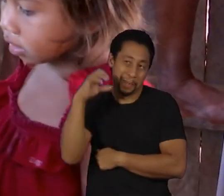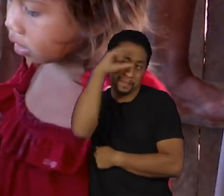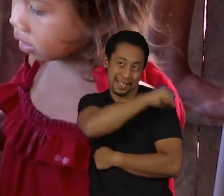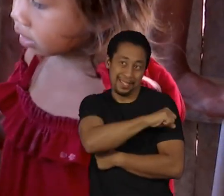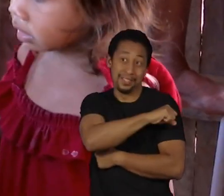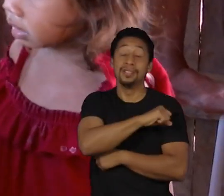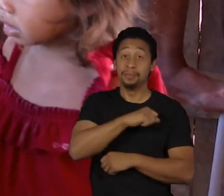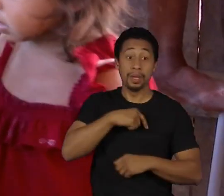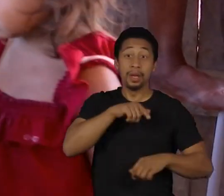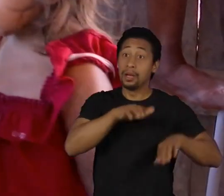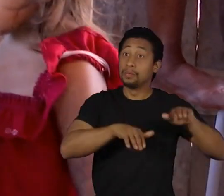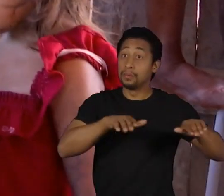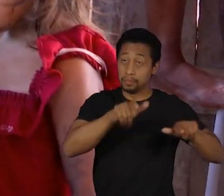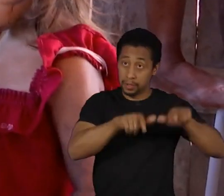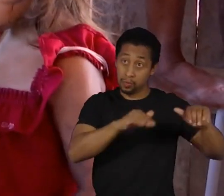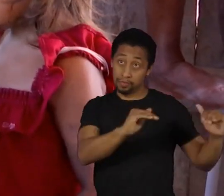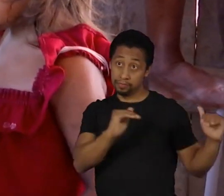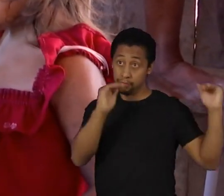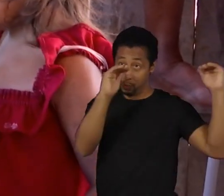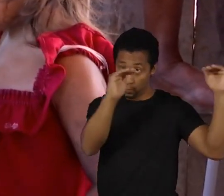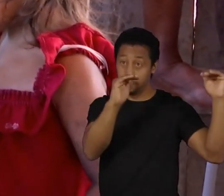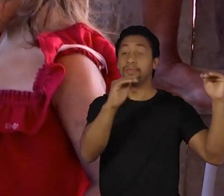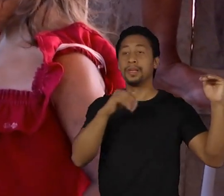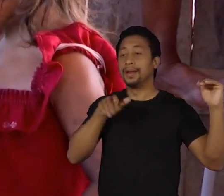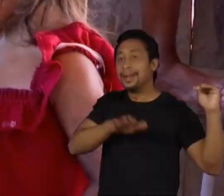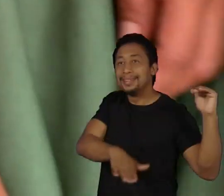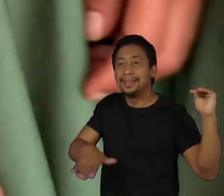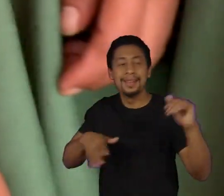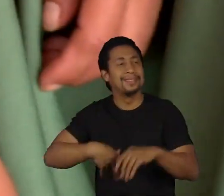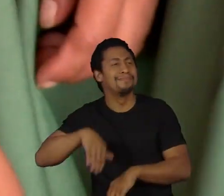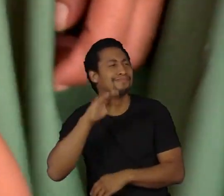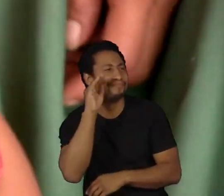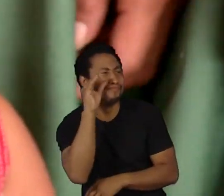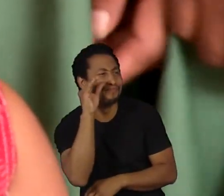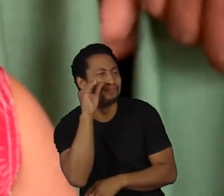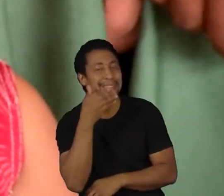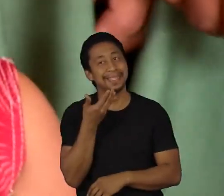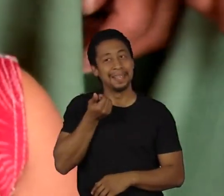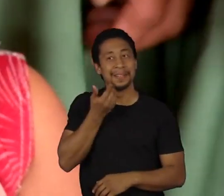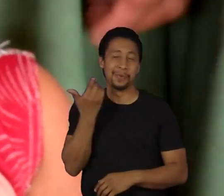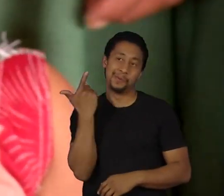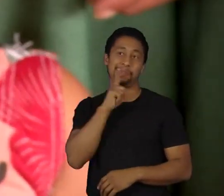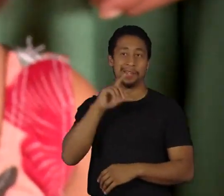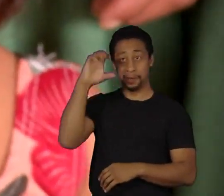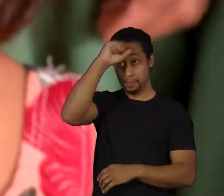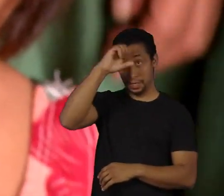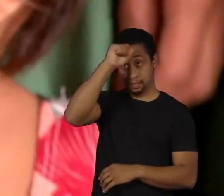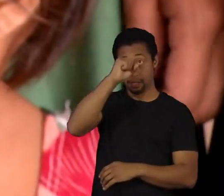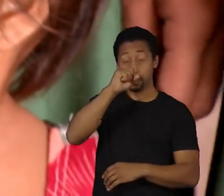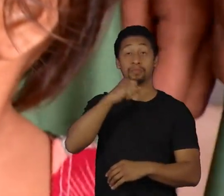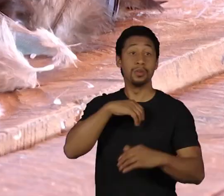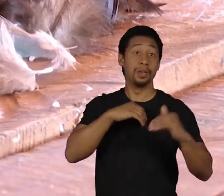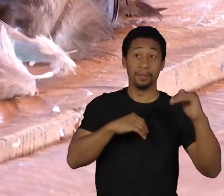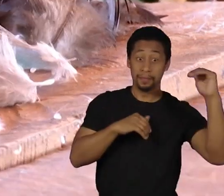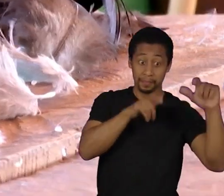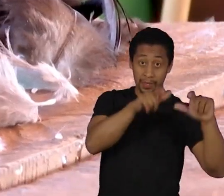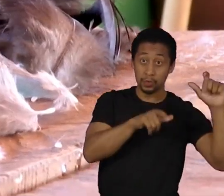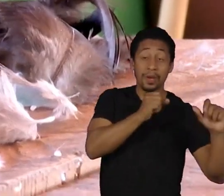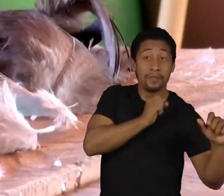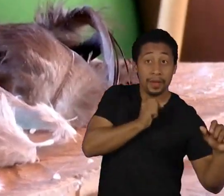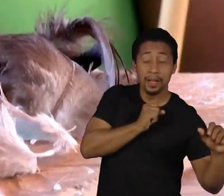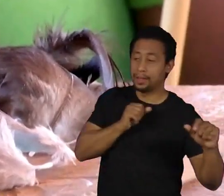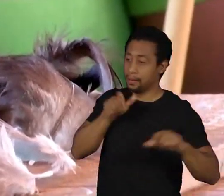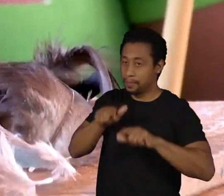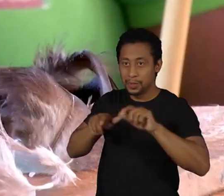grandes mestres para os discípulos. O sonho dos ancestrais se encontra com os desejos da juventude. Com